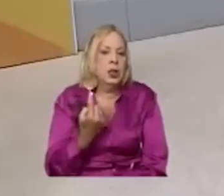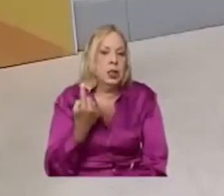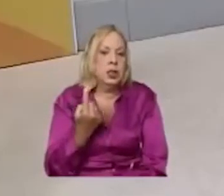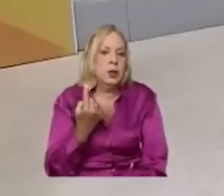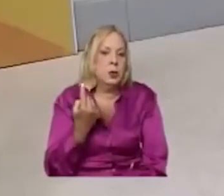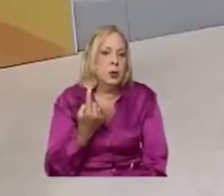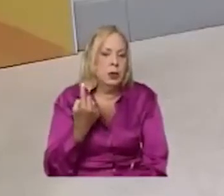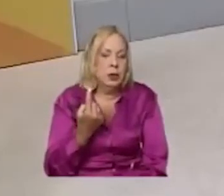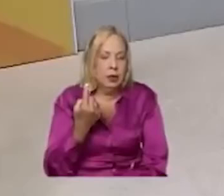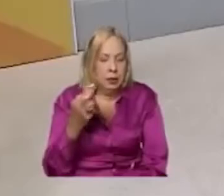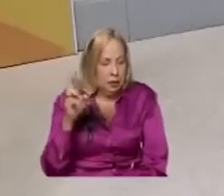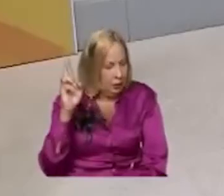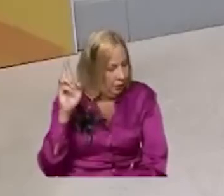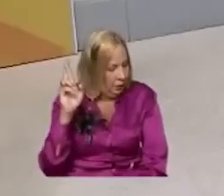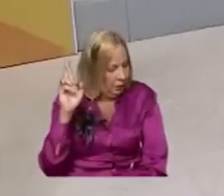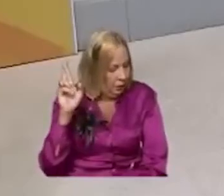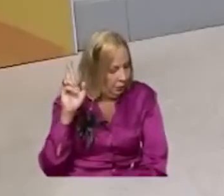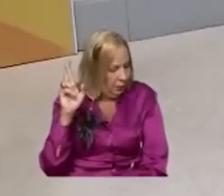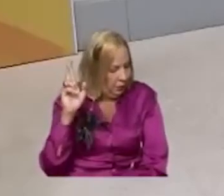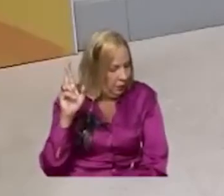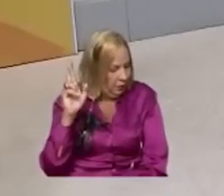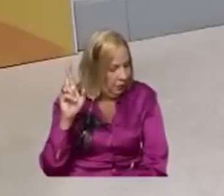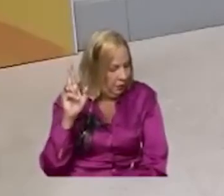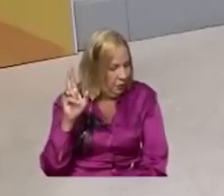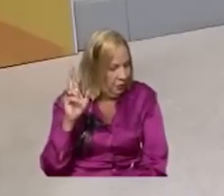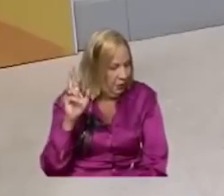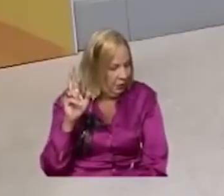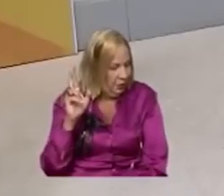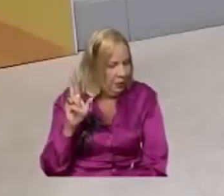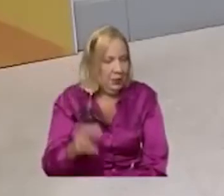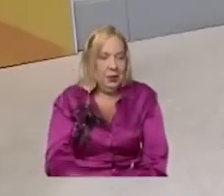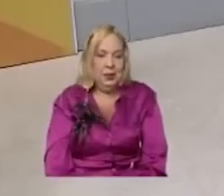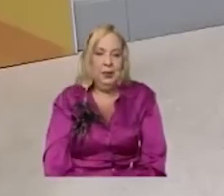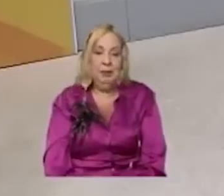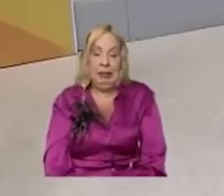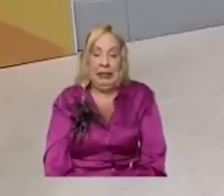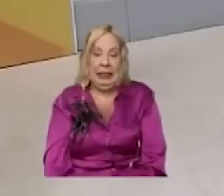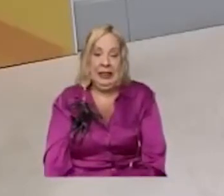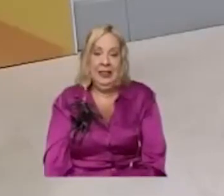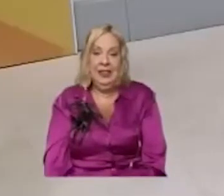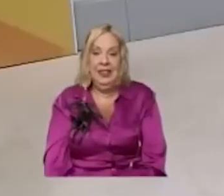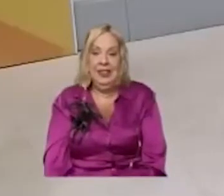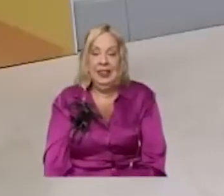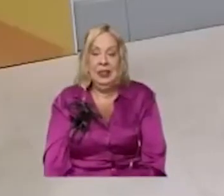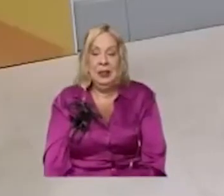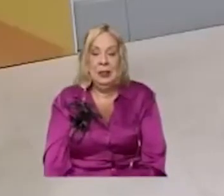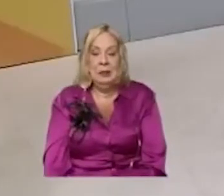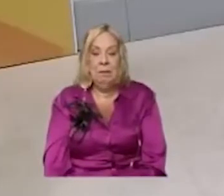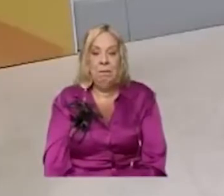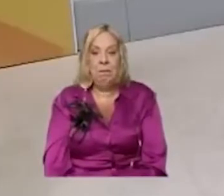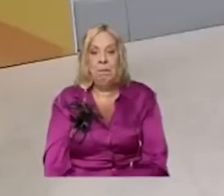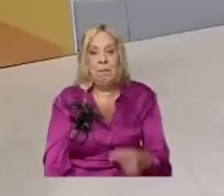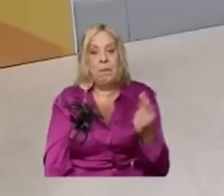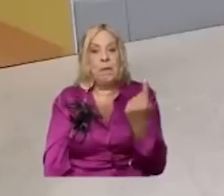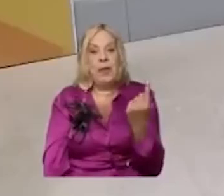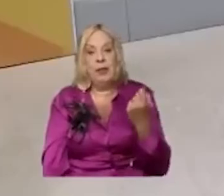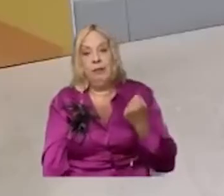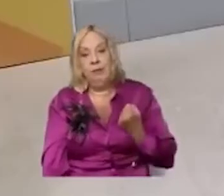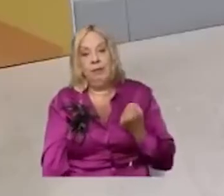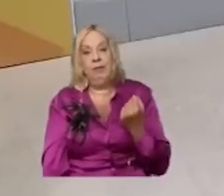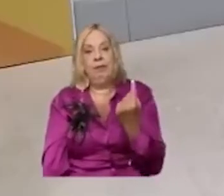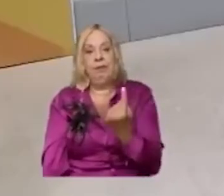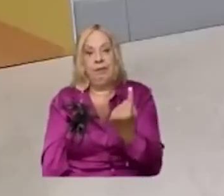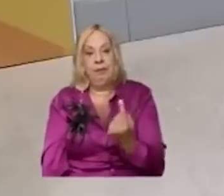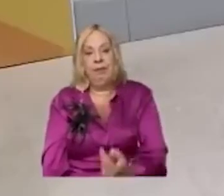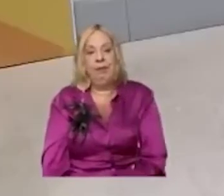esperando. Nada não mudou, encoste, nada não mudou. Encoste. Vamos lá. A primeira que começa. O primeiro, número